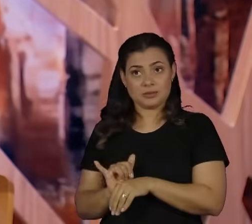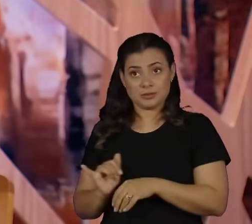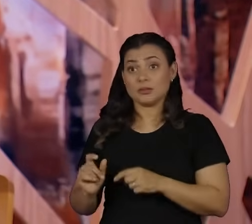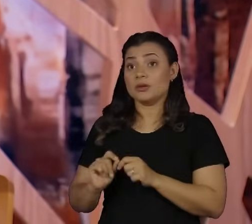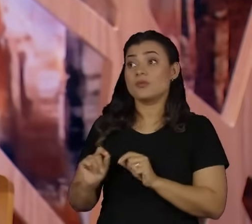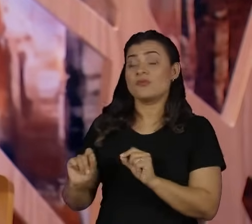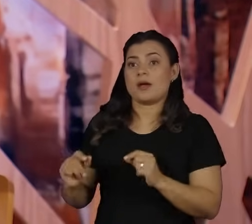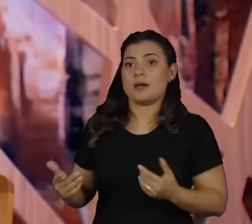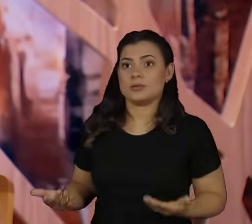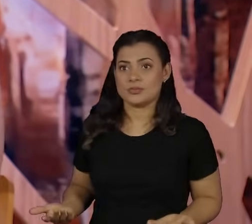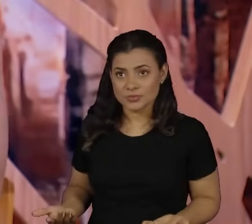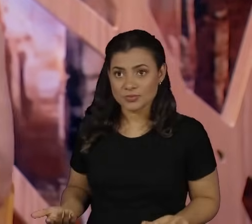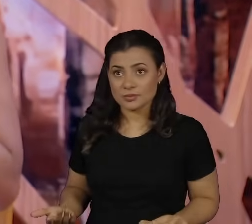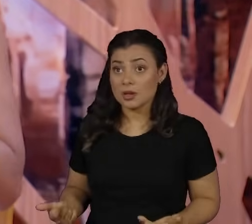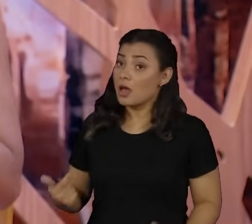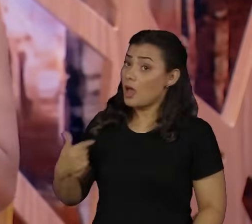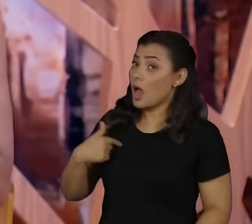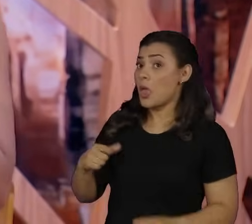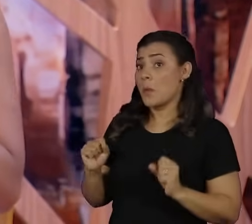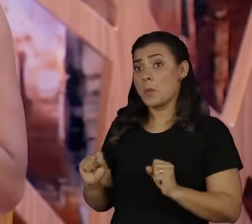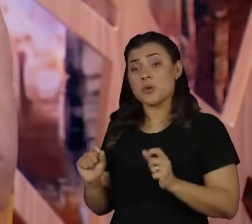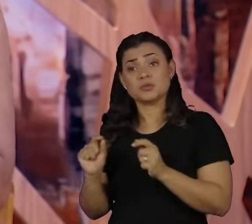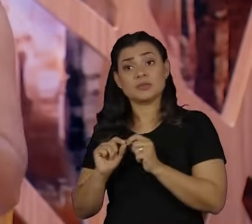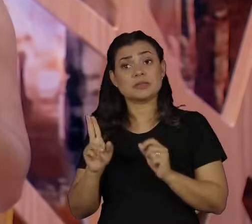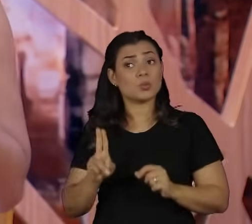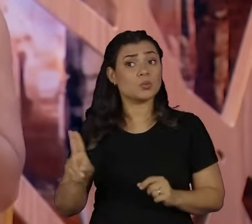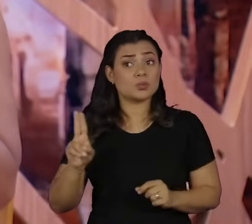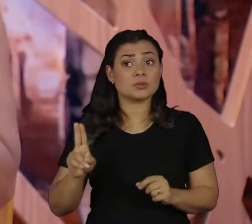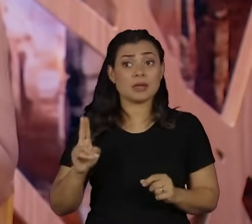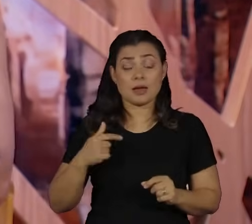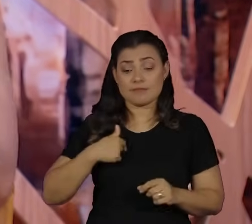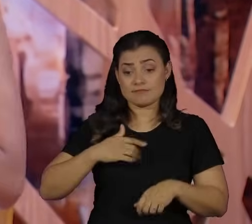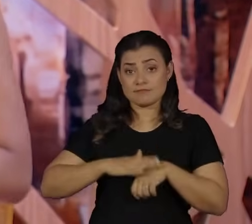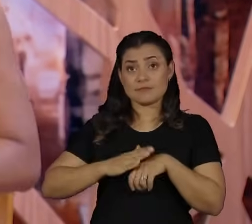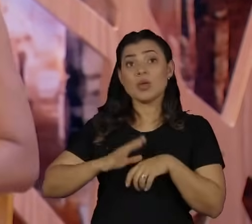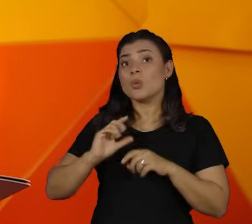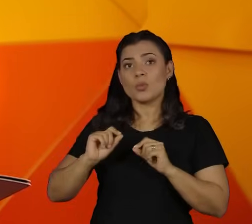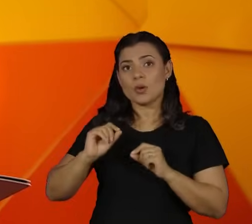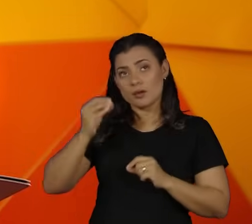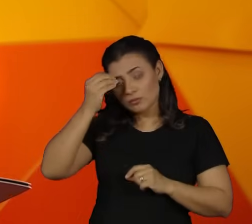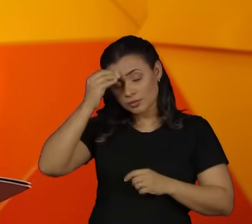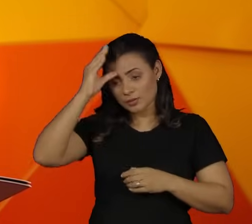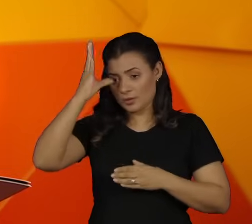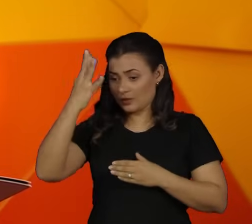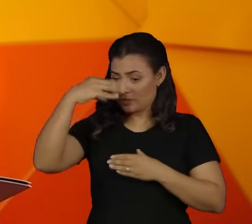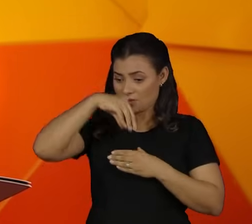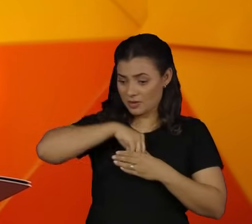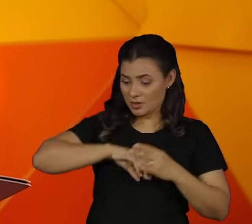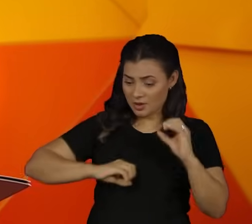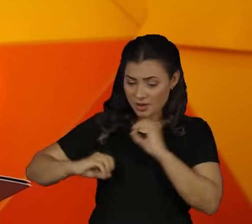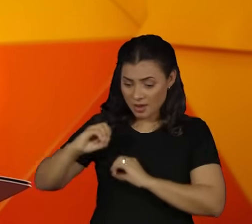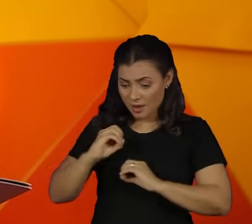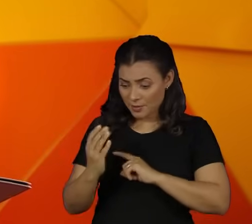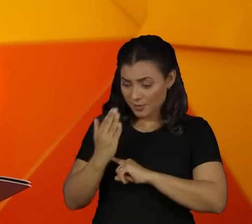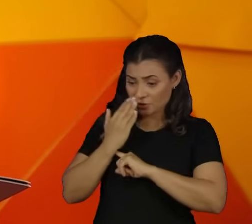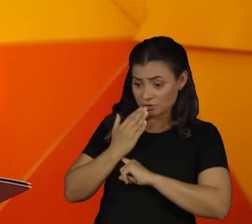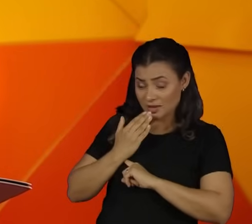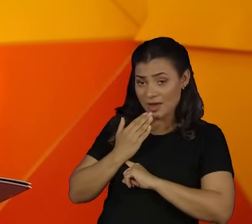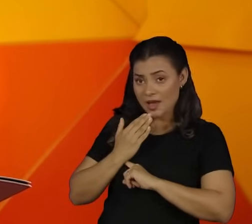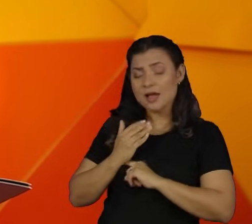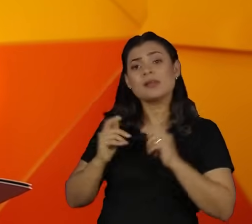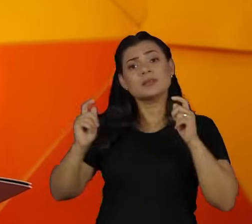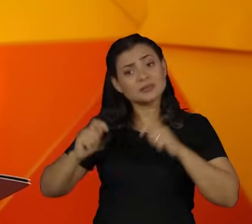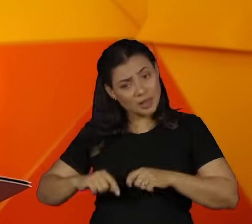ela? Entendeu? Pô, eu posso usar a minha astrologia para me autoconhecer e me ajudar. Posso usar a astrologia